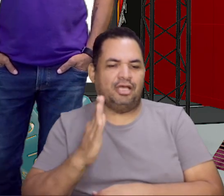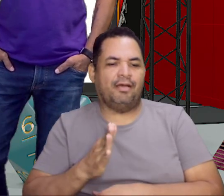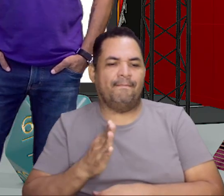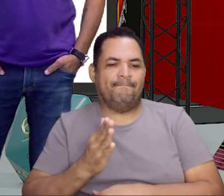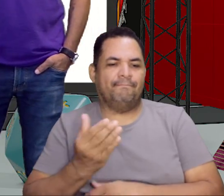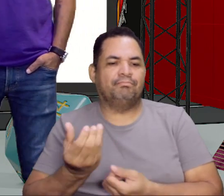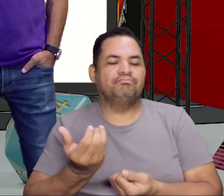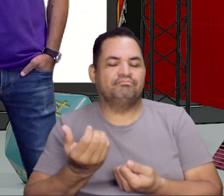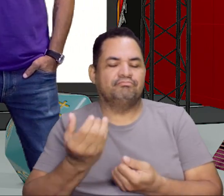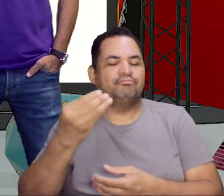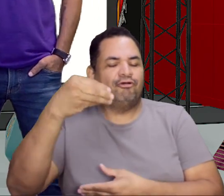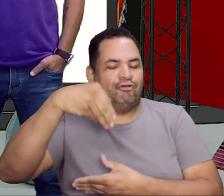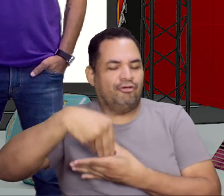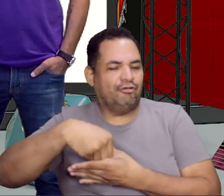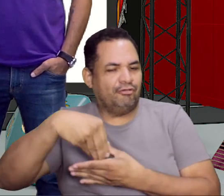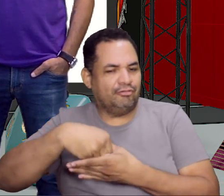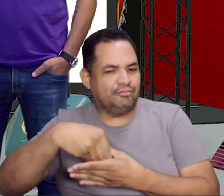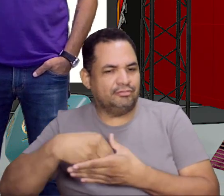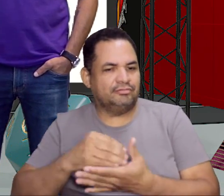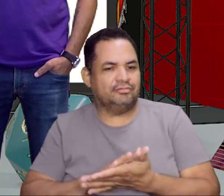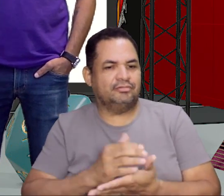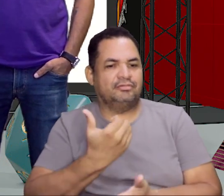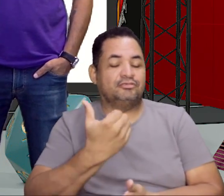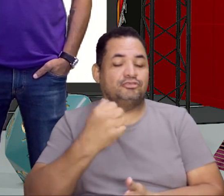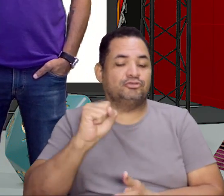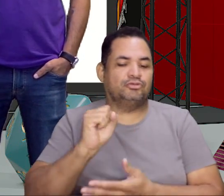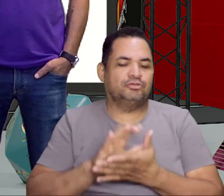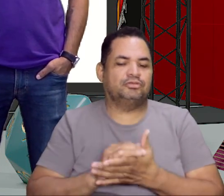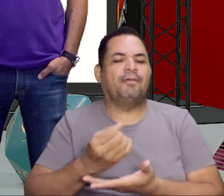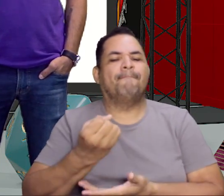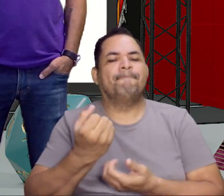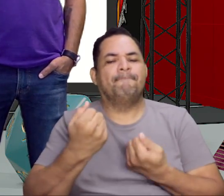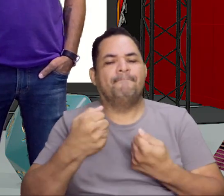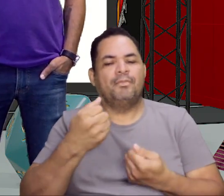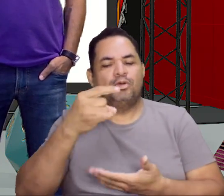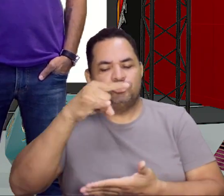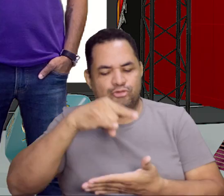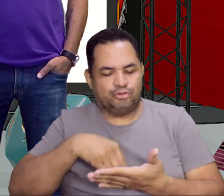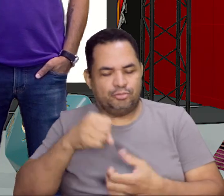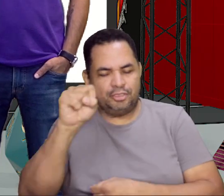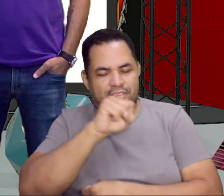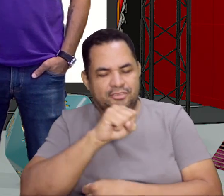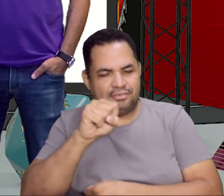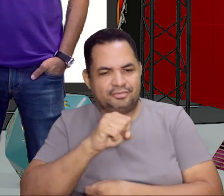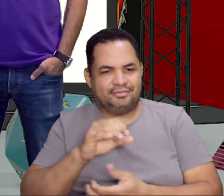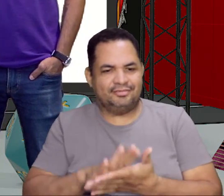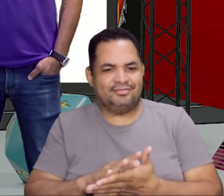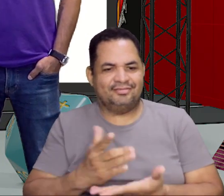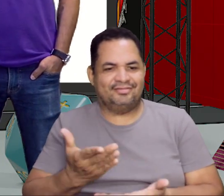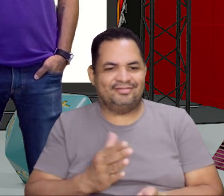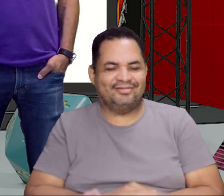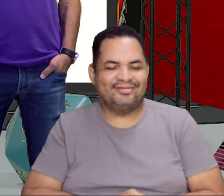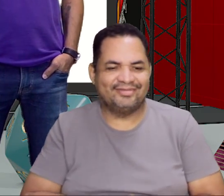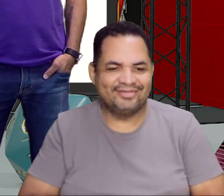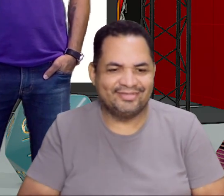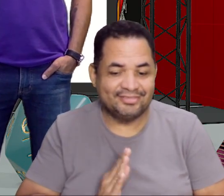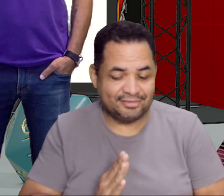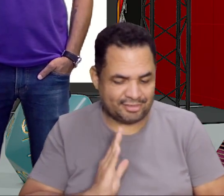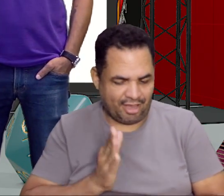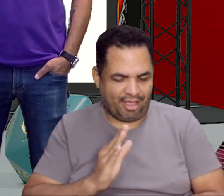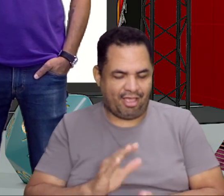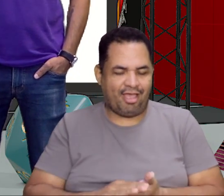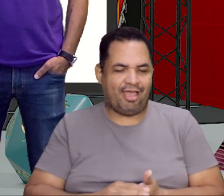de tirar título de eleitor com 18 já pode tirar habilitação E aí meu amigo um um abraço pro gaiteiro porque já é adulto